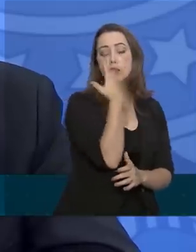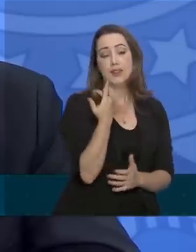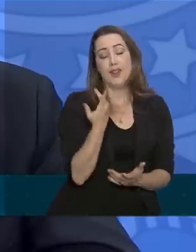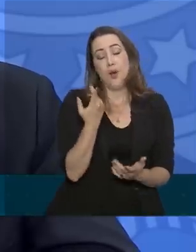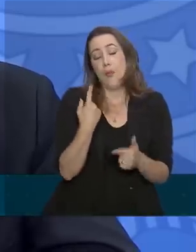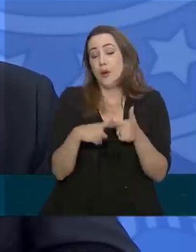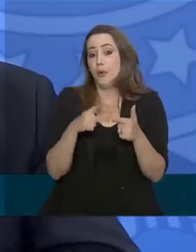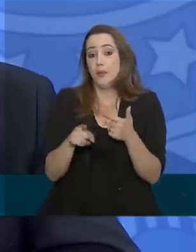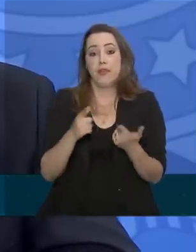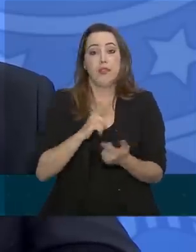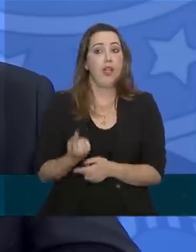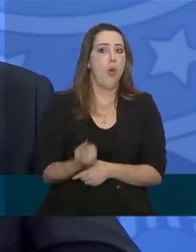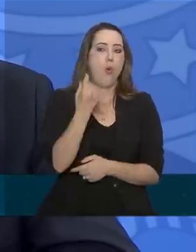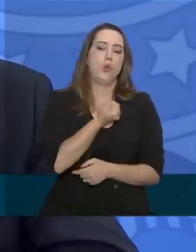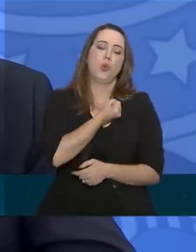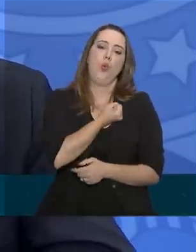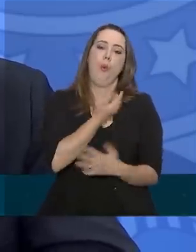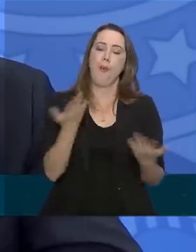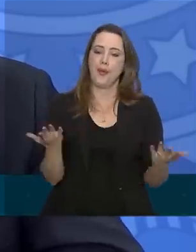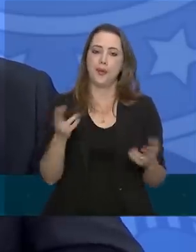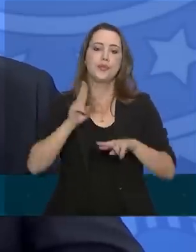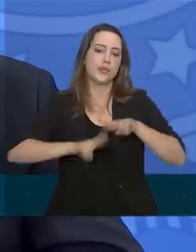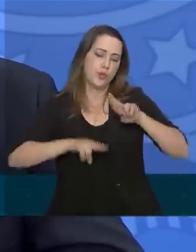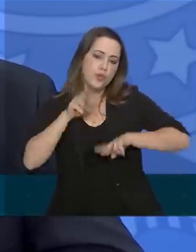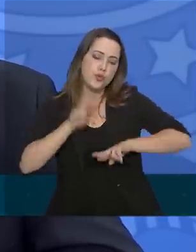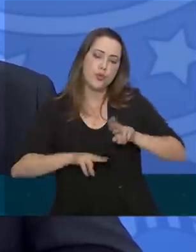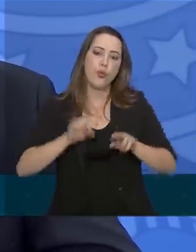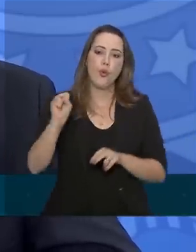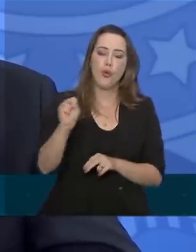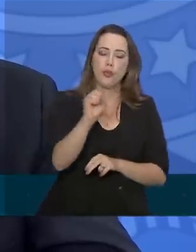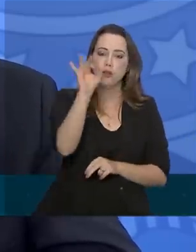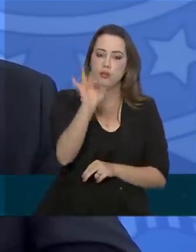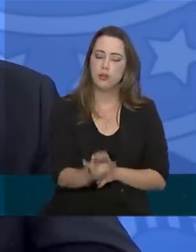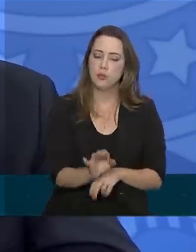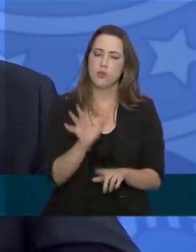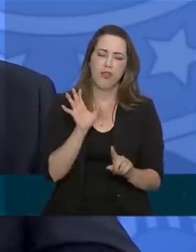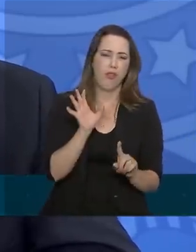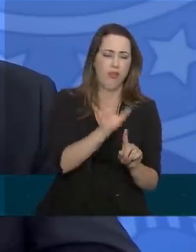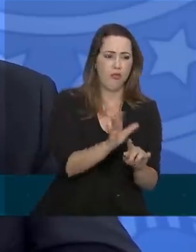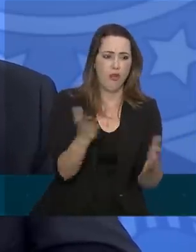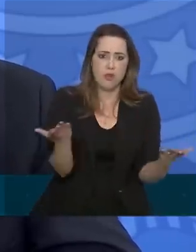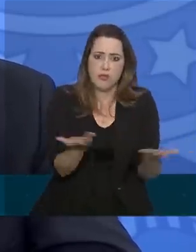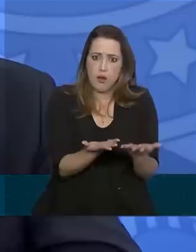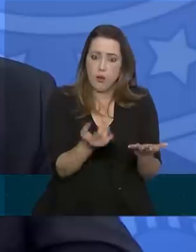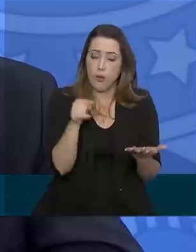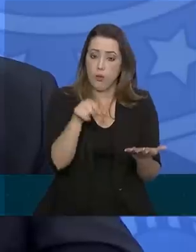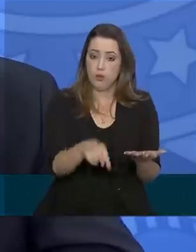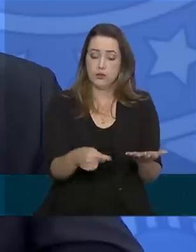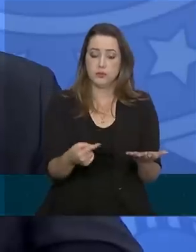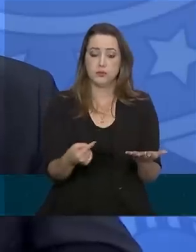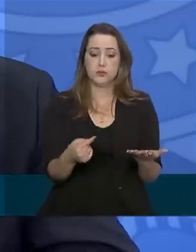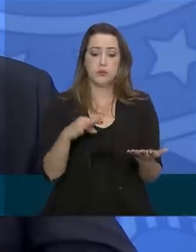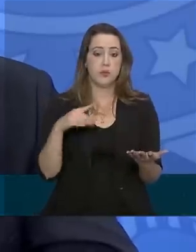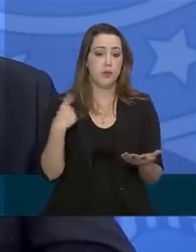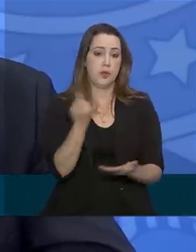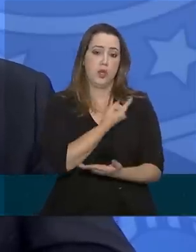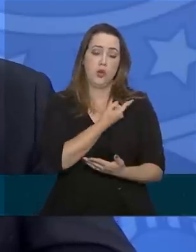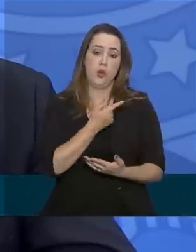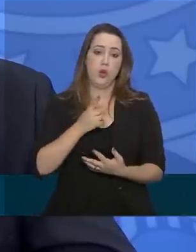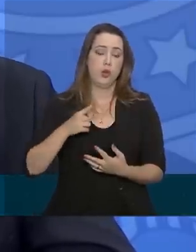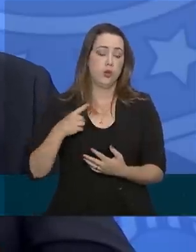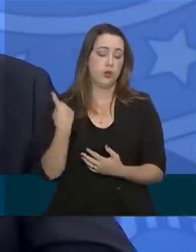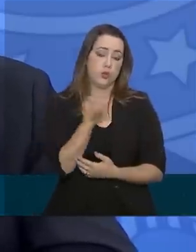número 5 em junho foram 88 por cento o impacto que está dando para todos é que tem